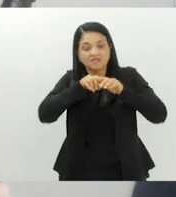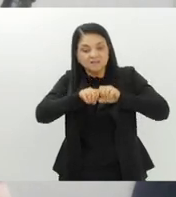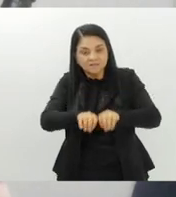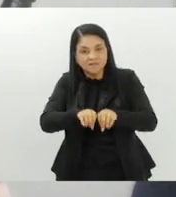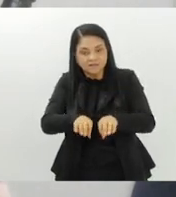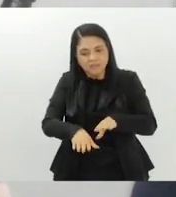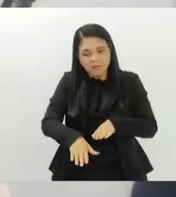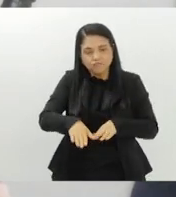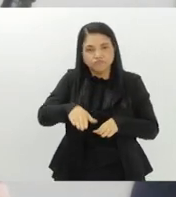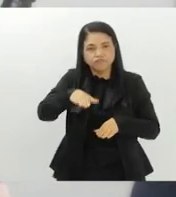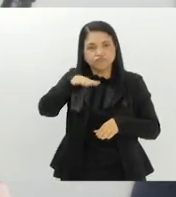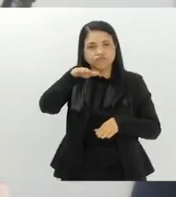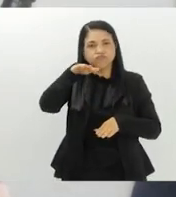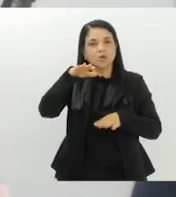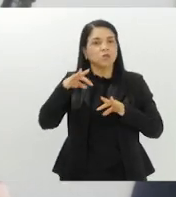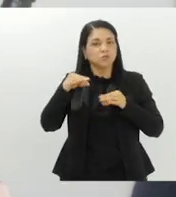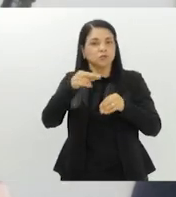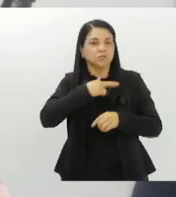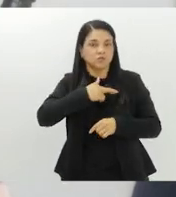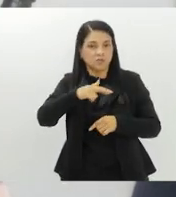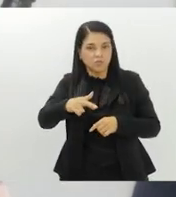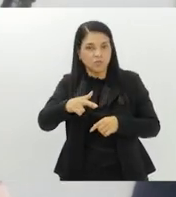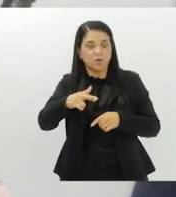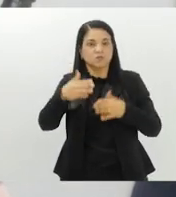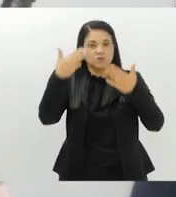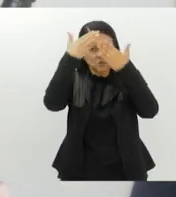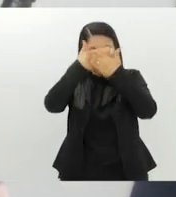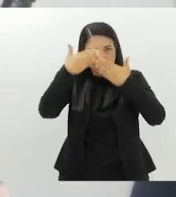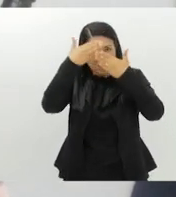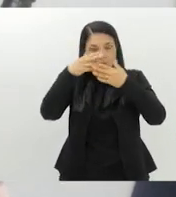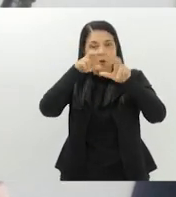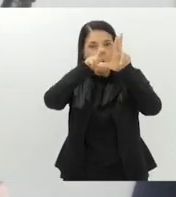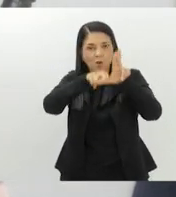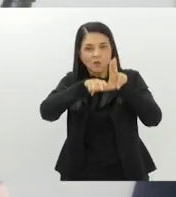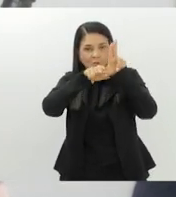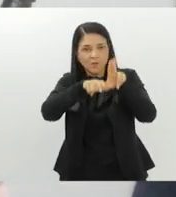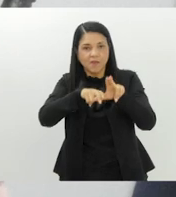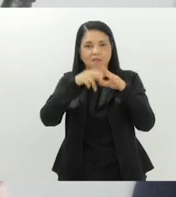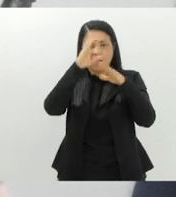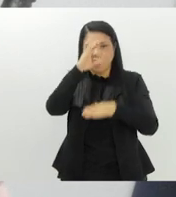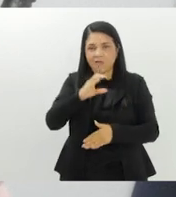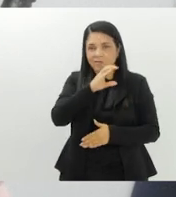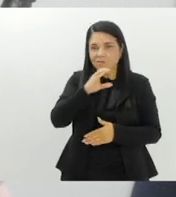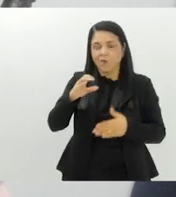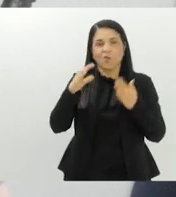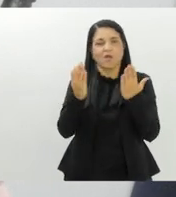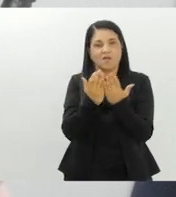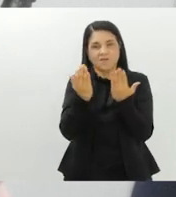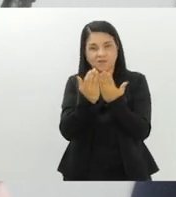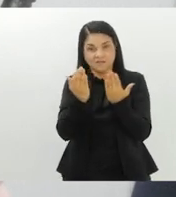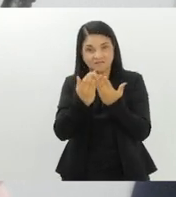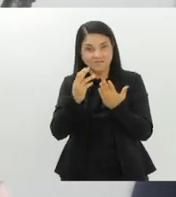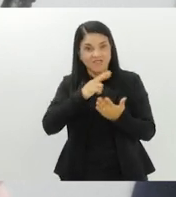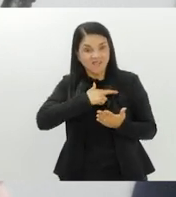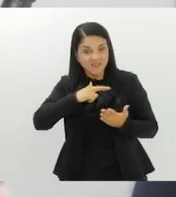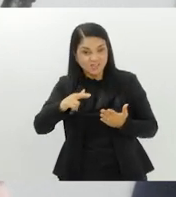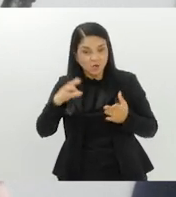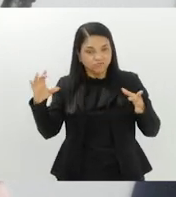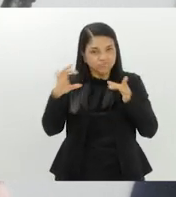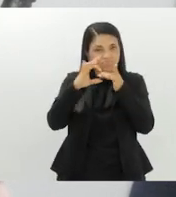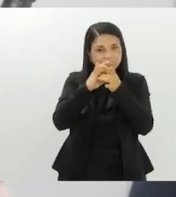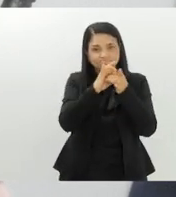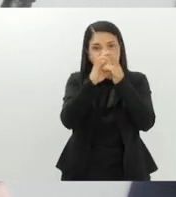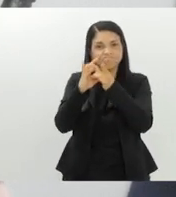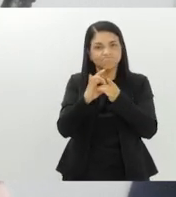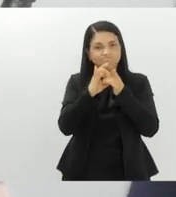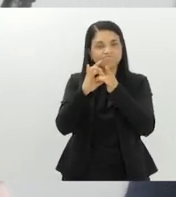as religiões, todos nós, umbandistas, candomblecistas, católicos, evangélicos, todos nós juntos,